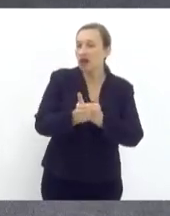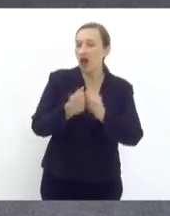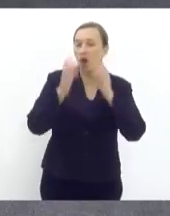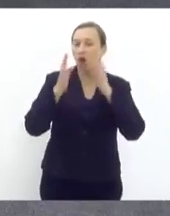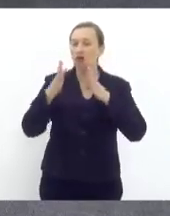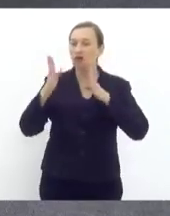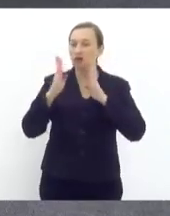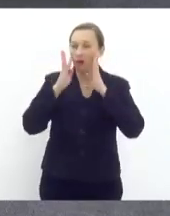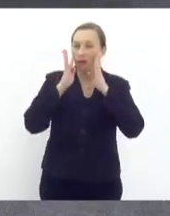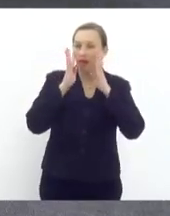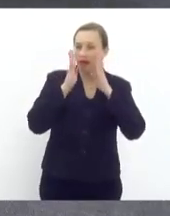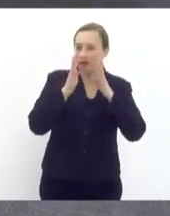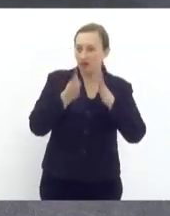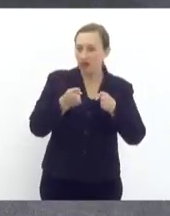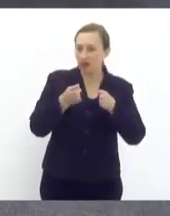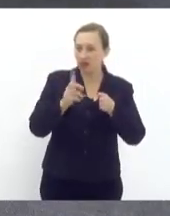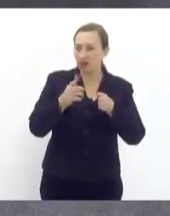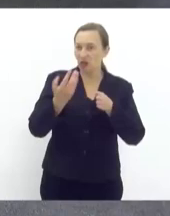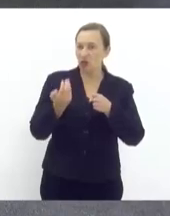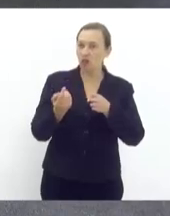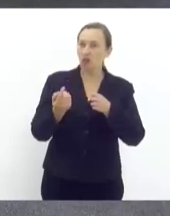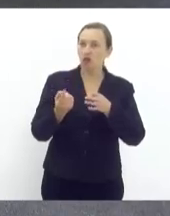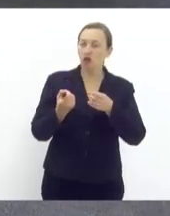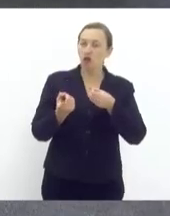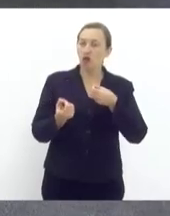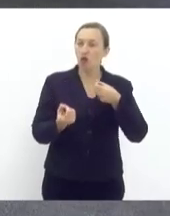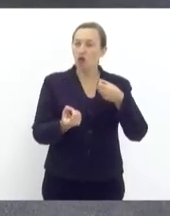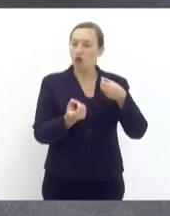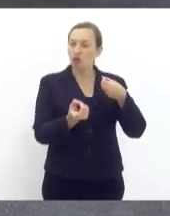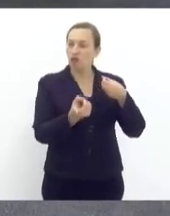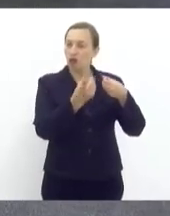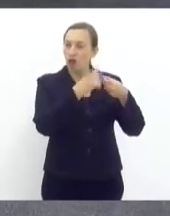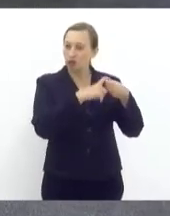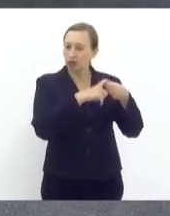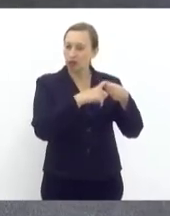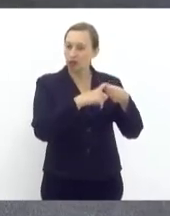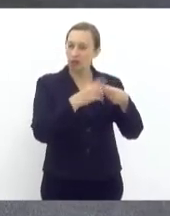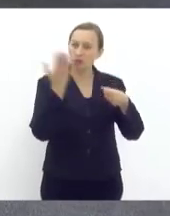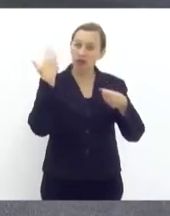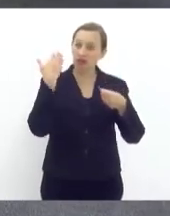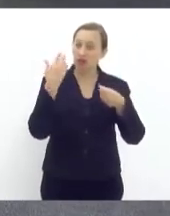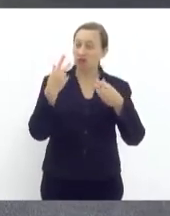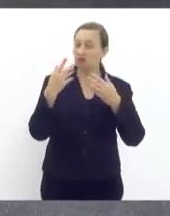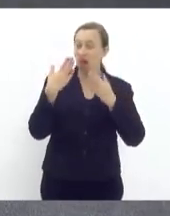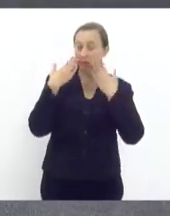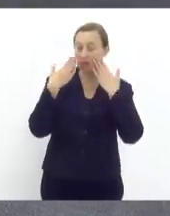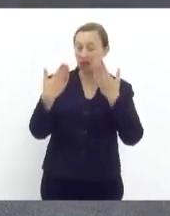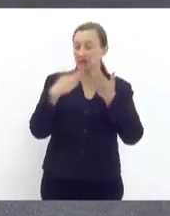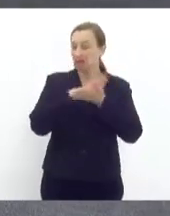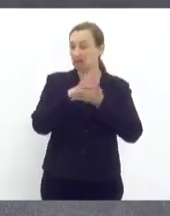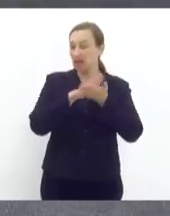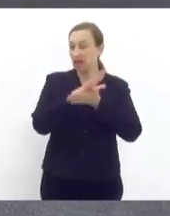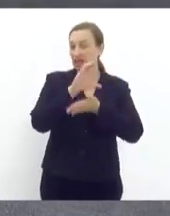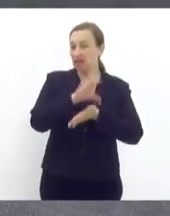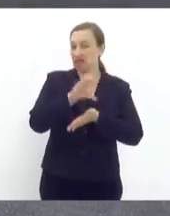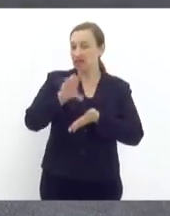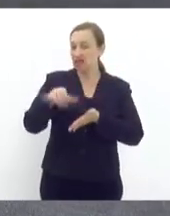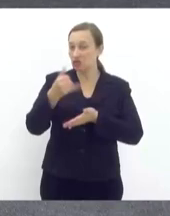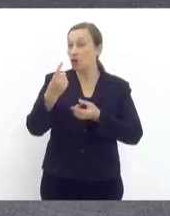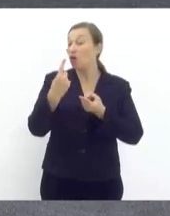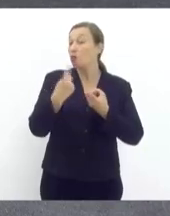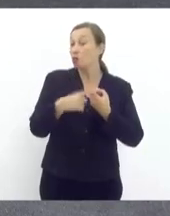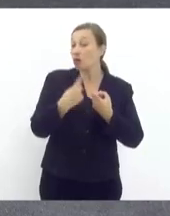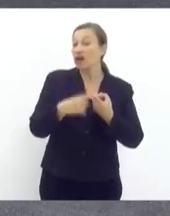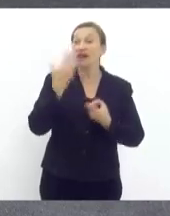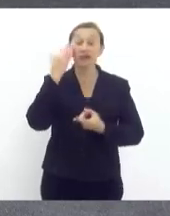não olhando para o retrovisor por isso não apresentei nenhum questionamento na ccj porque